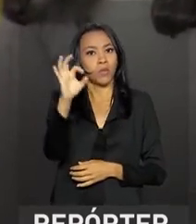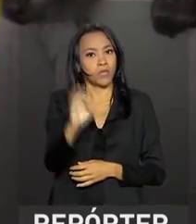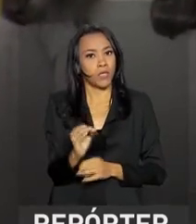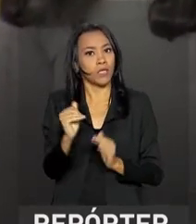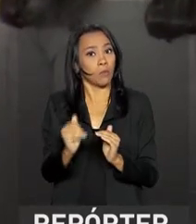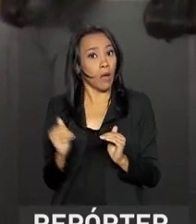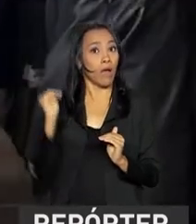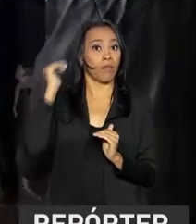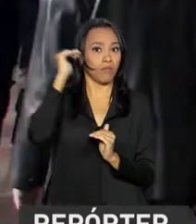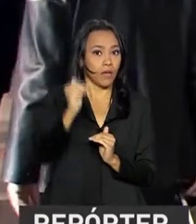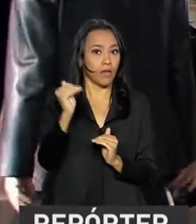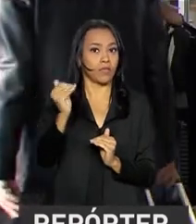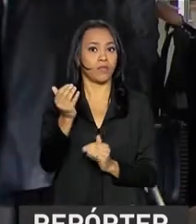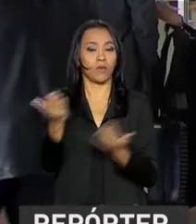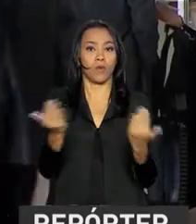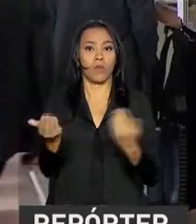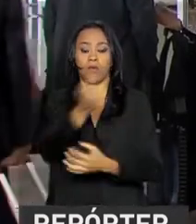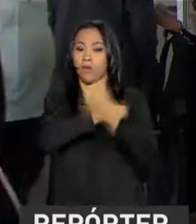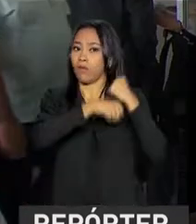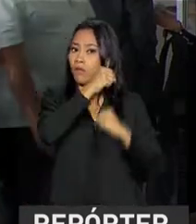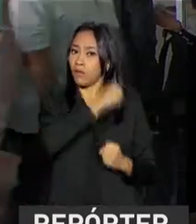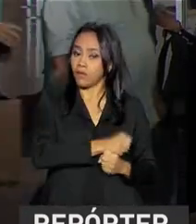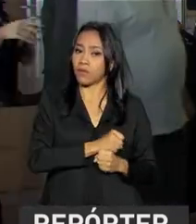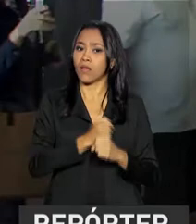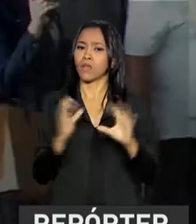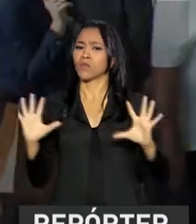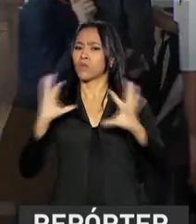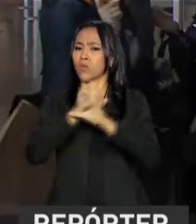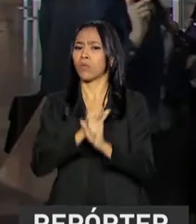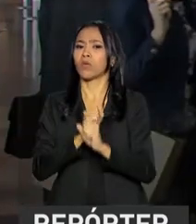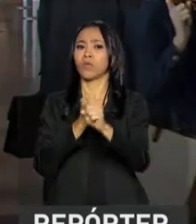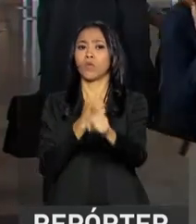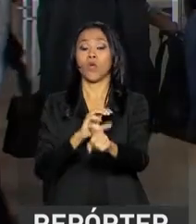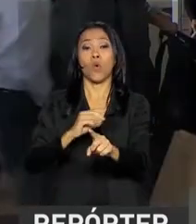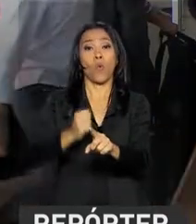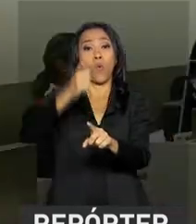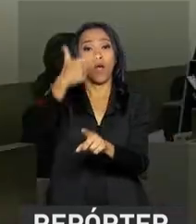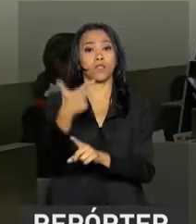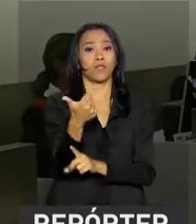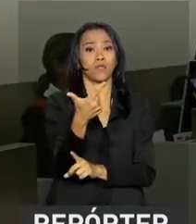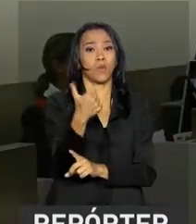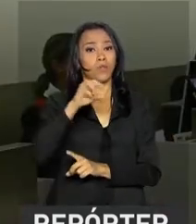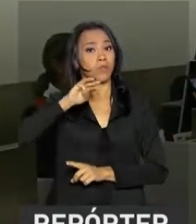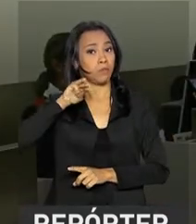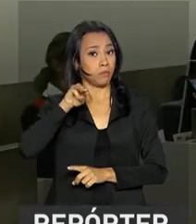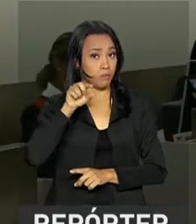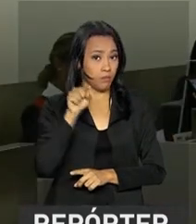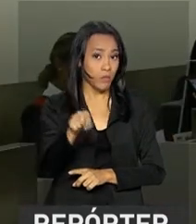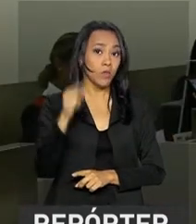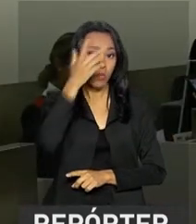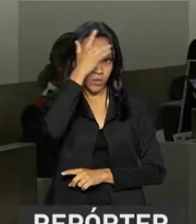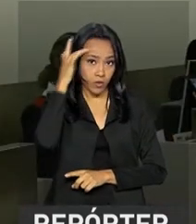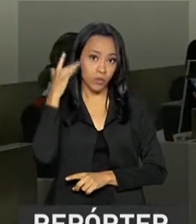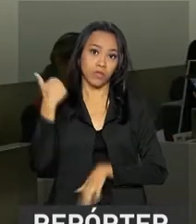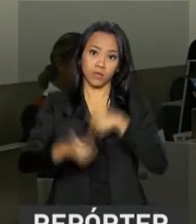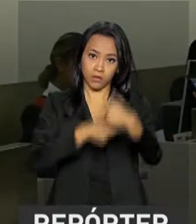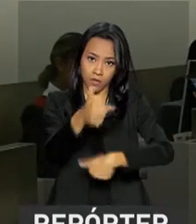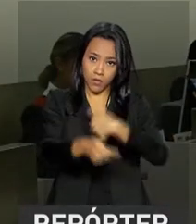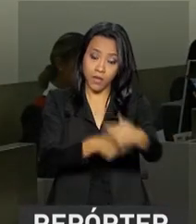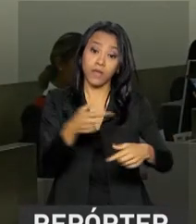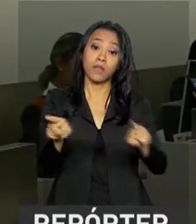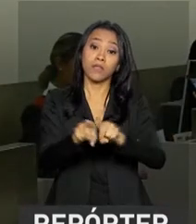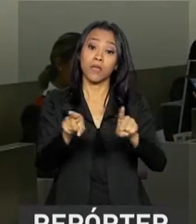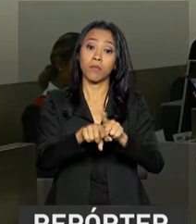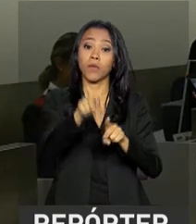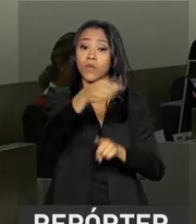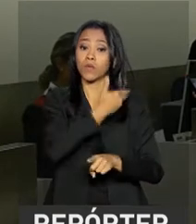temporada anterior ao todo quase 12 mil profissionais estão envolvidos no esquema especial além disso os órgãos públicos